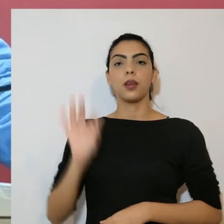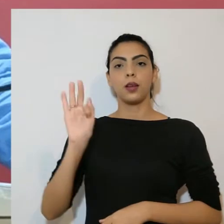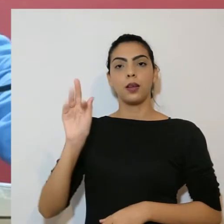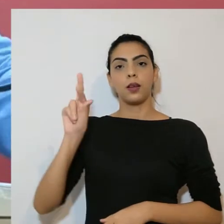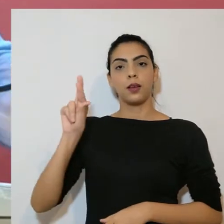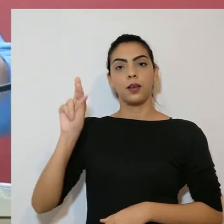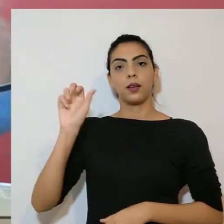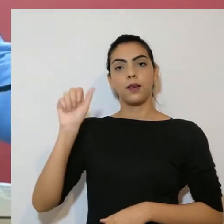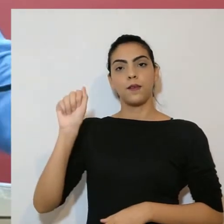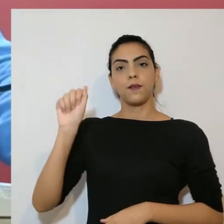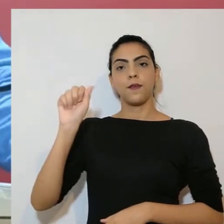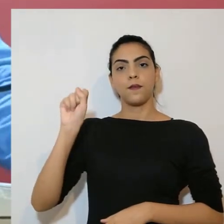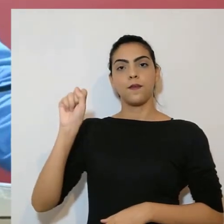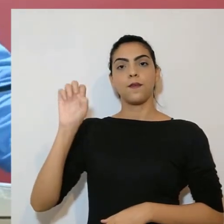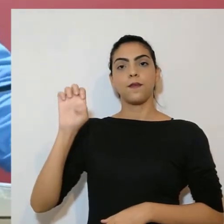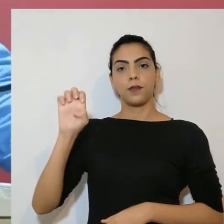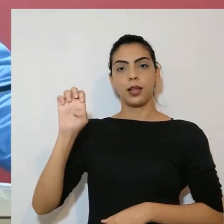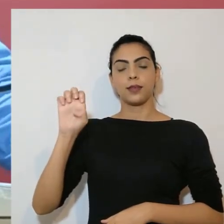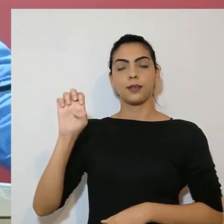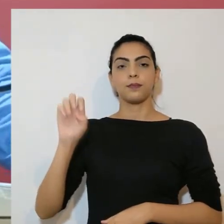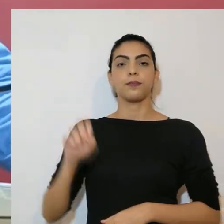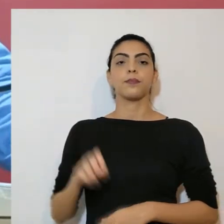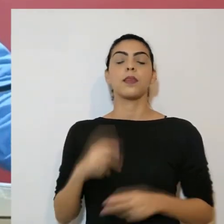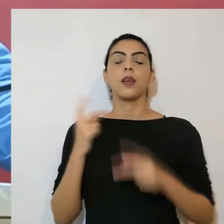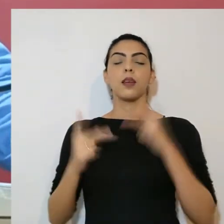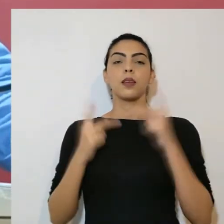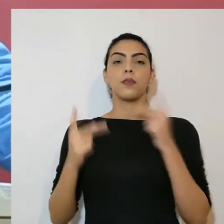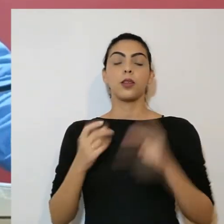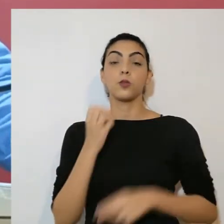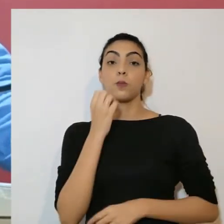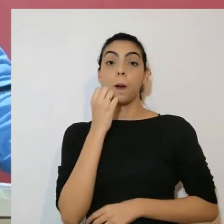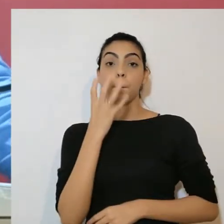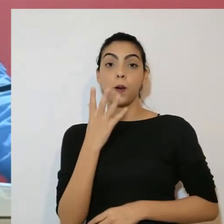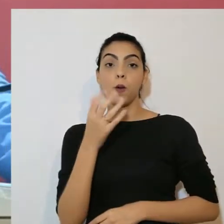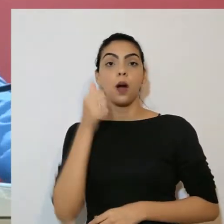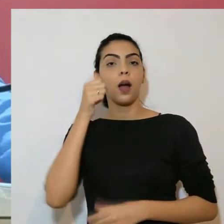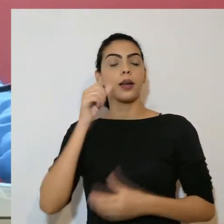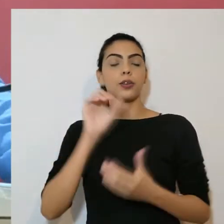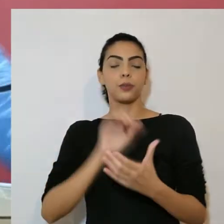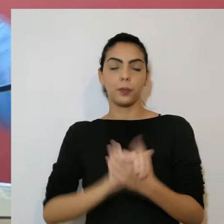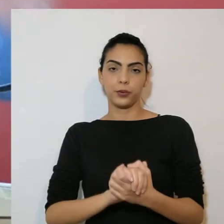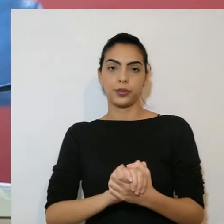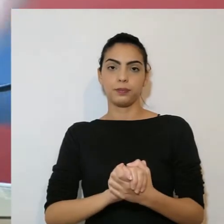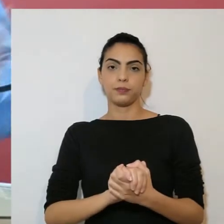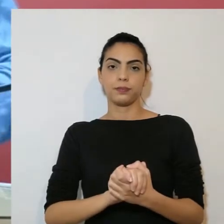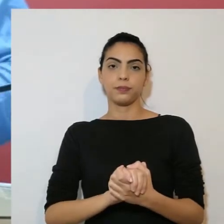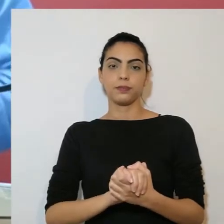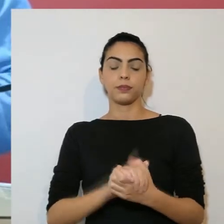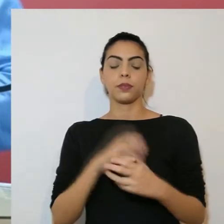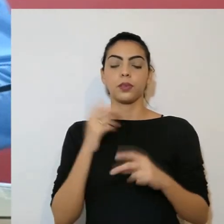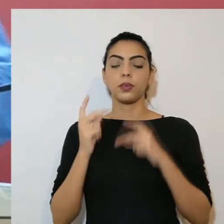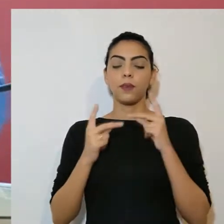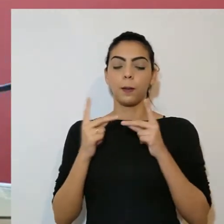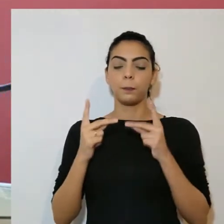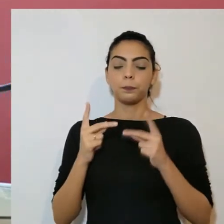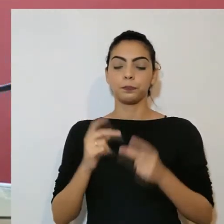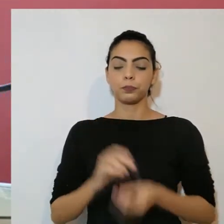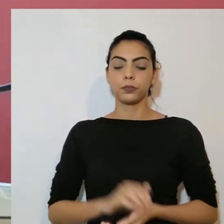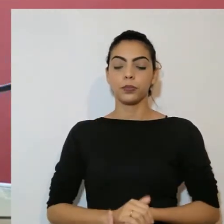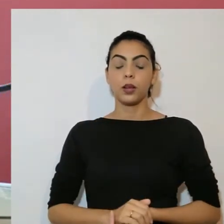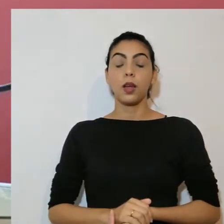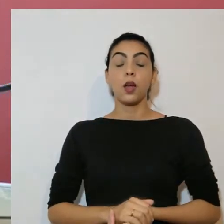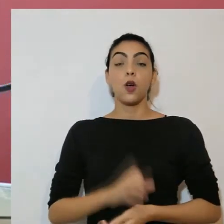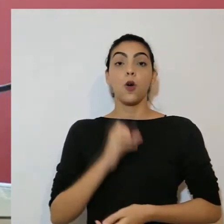famosa falando sobre uma boa esposa. Essa frase, né, diz